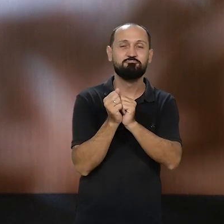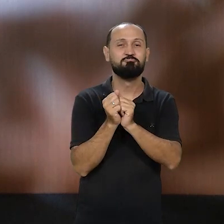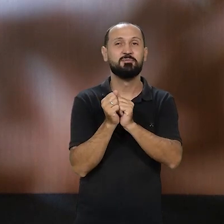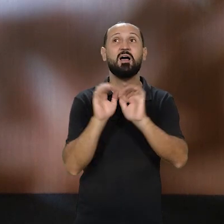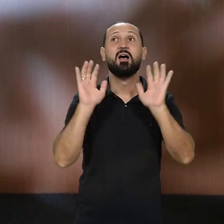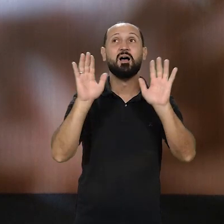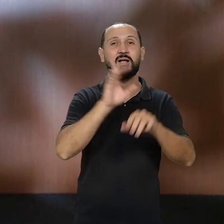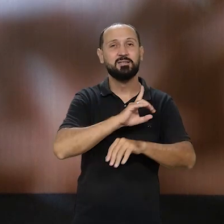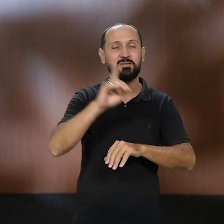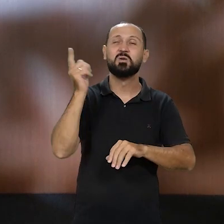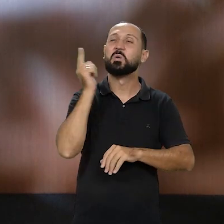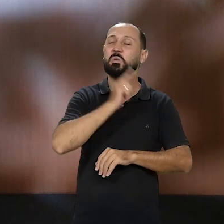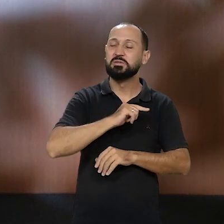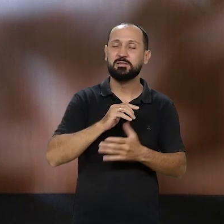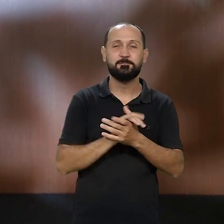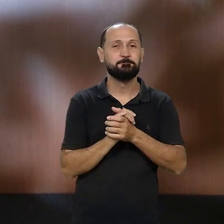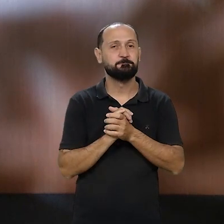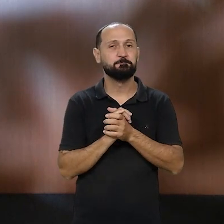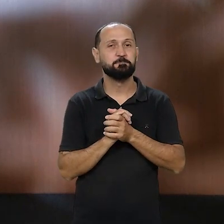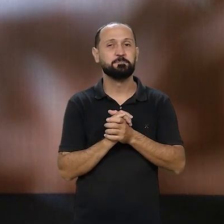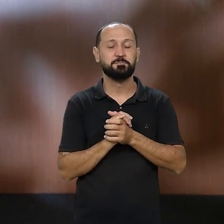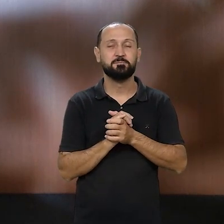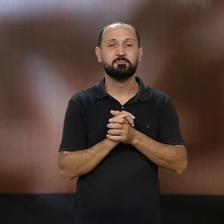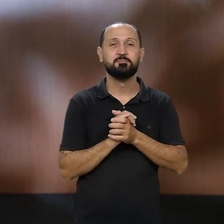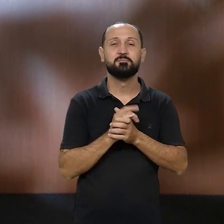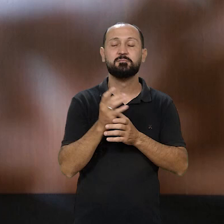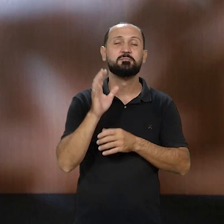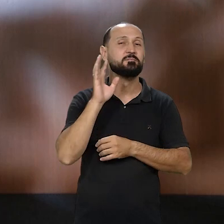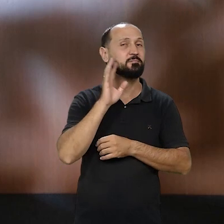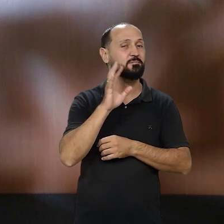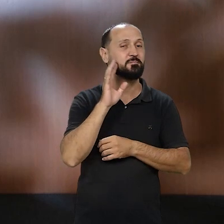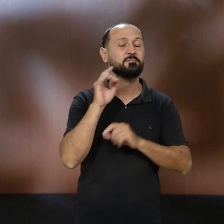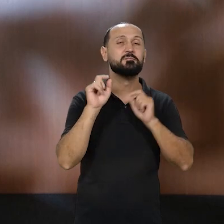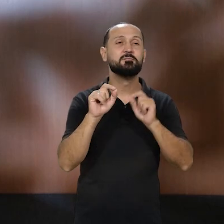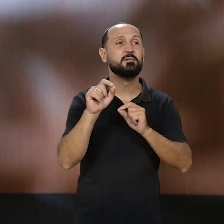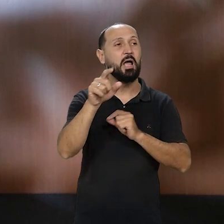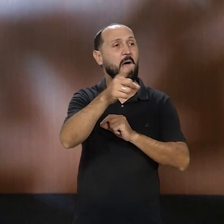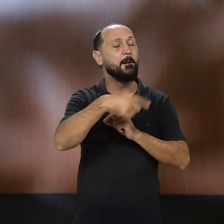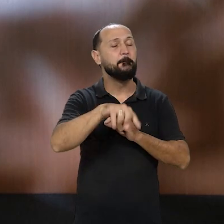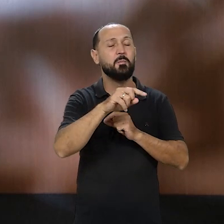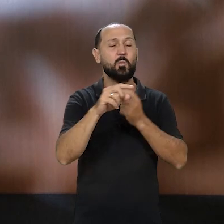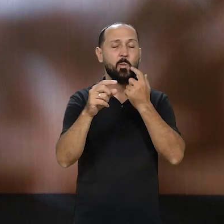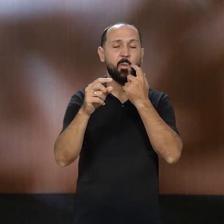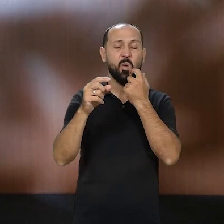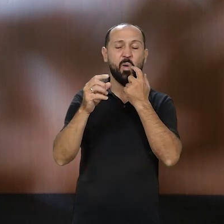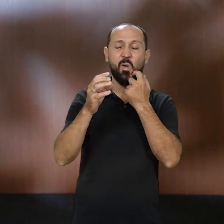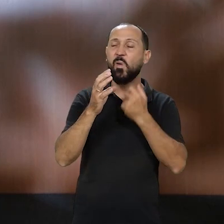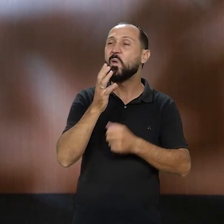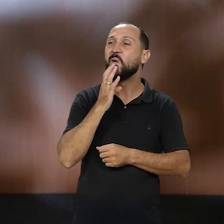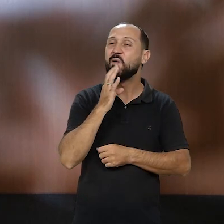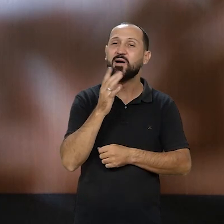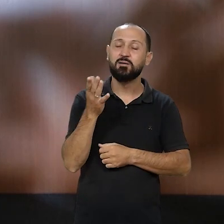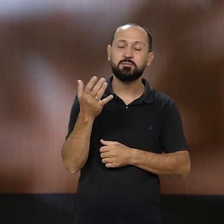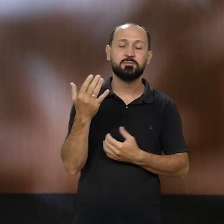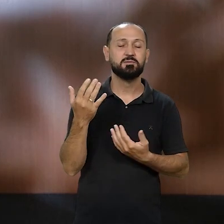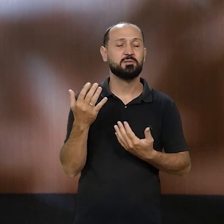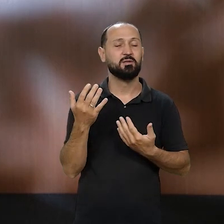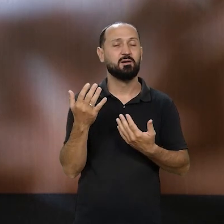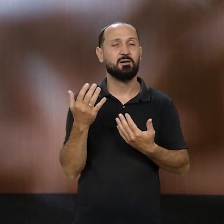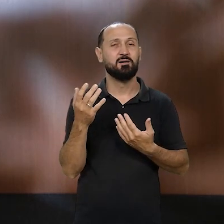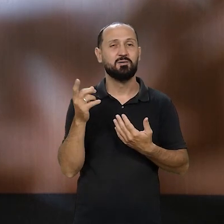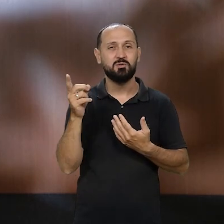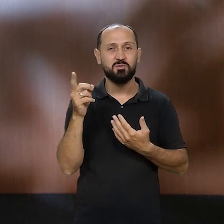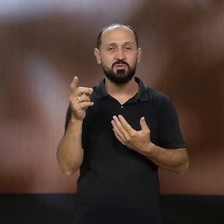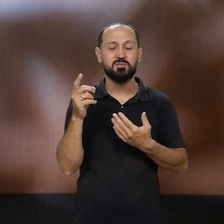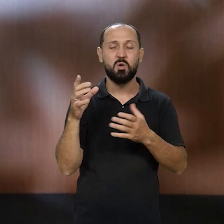e graças a Deus deu certo. E é legal também para que o público conheça um pouco mais a respeito